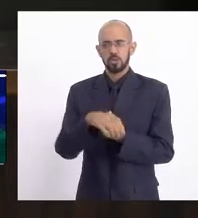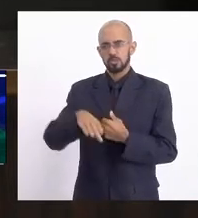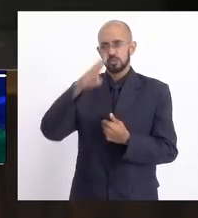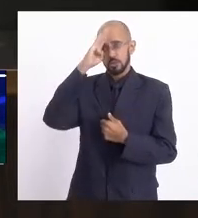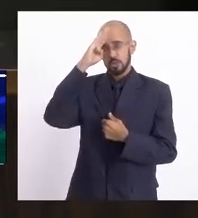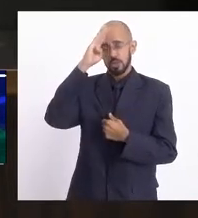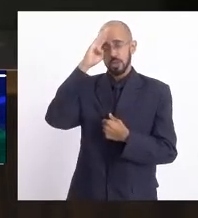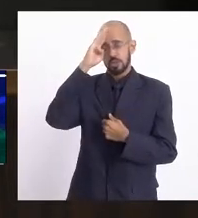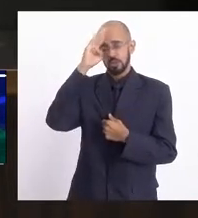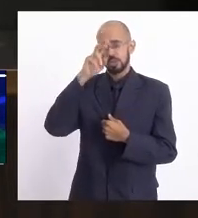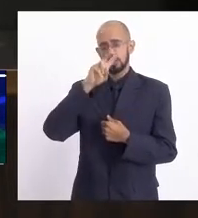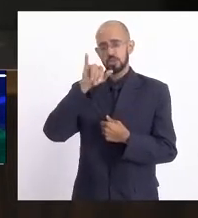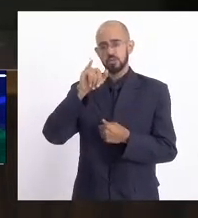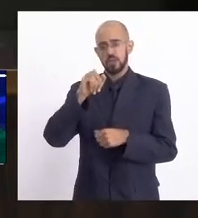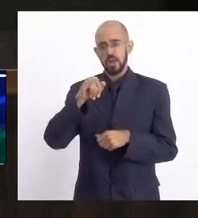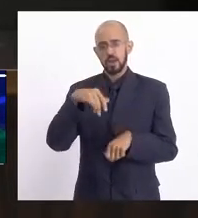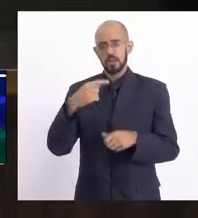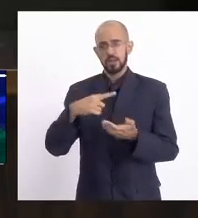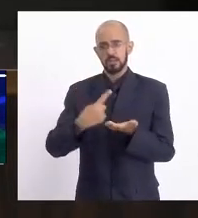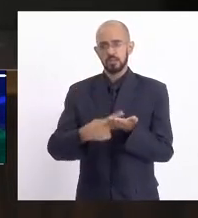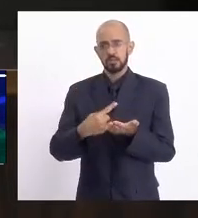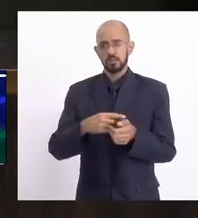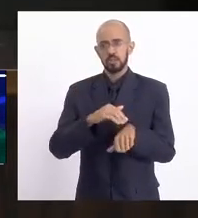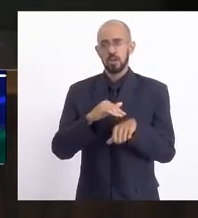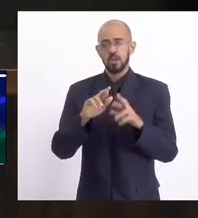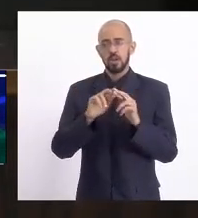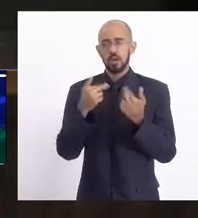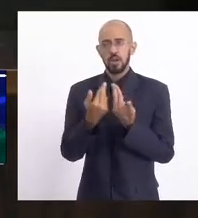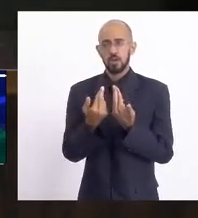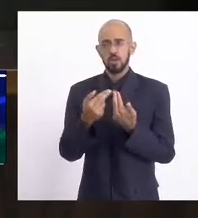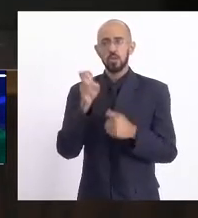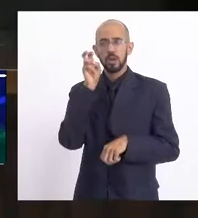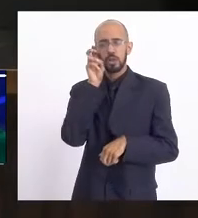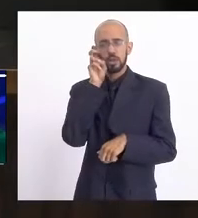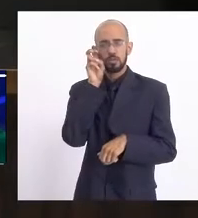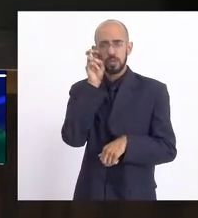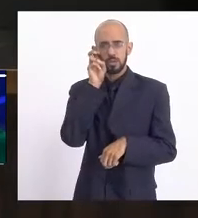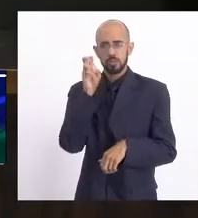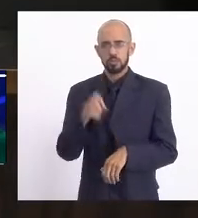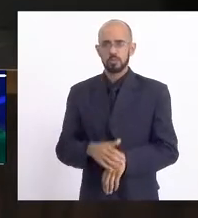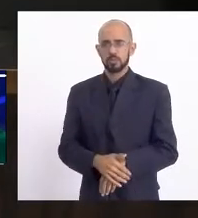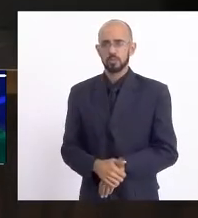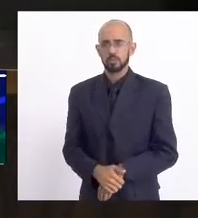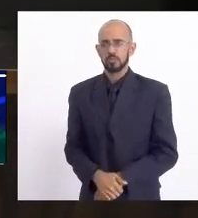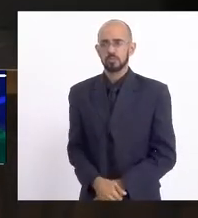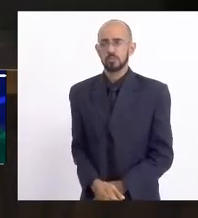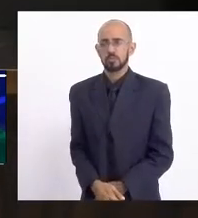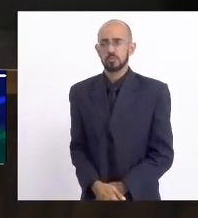Vamos retorná-la à pauta na próxima quinta-feira.